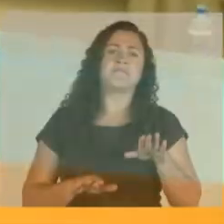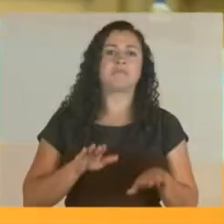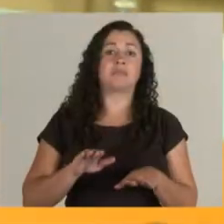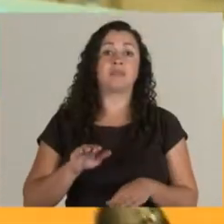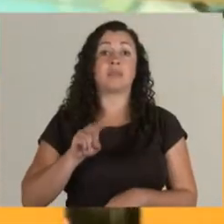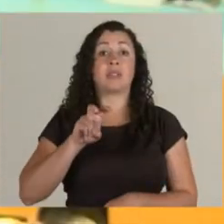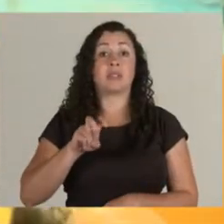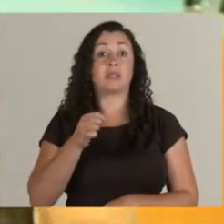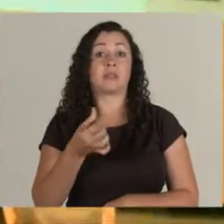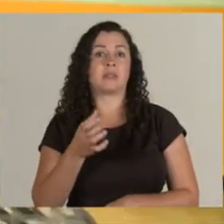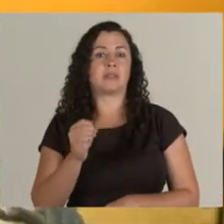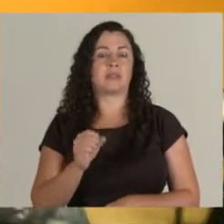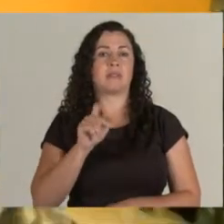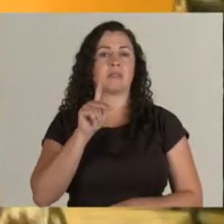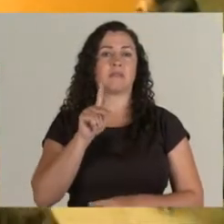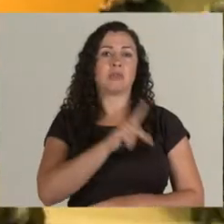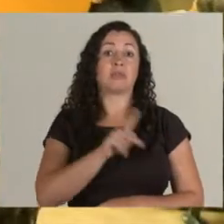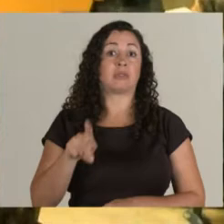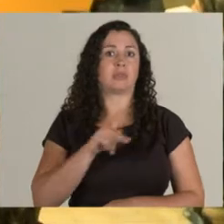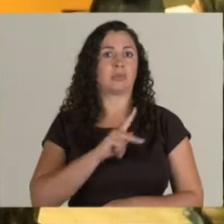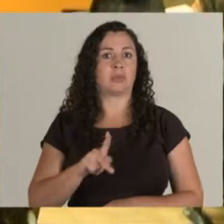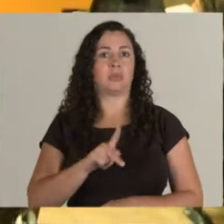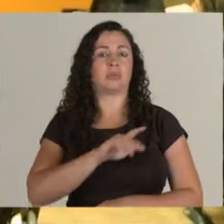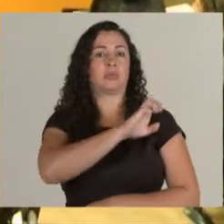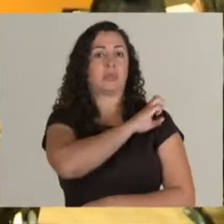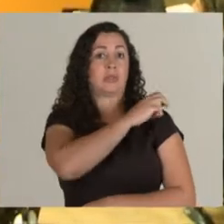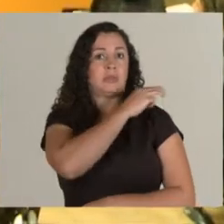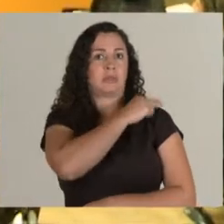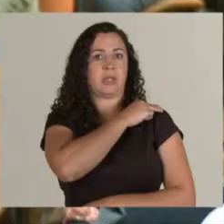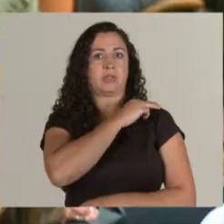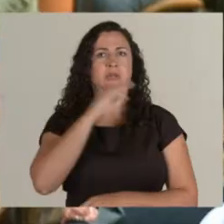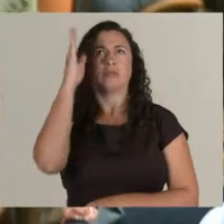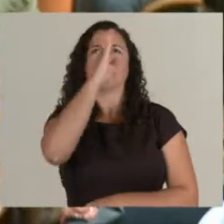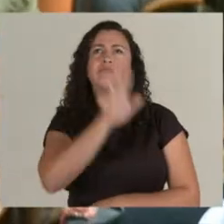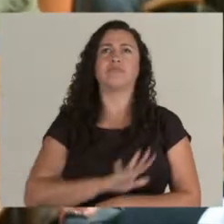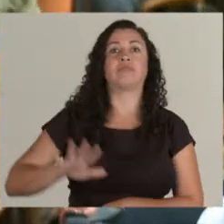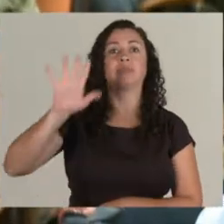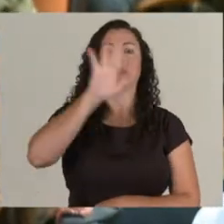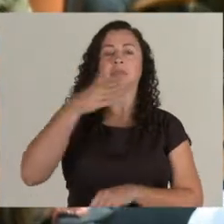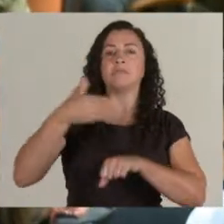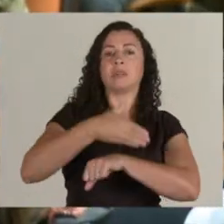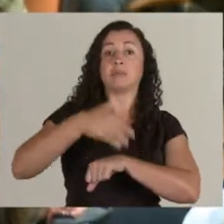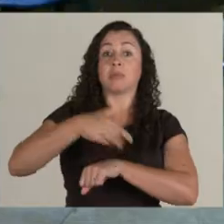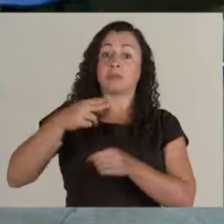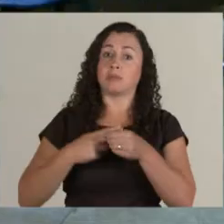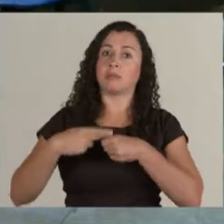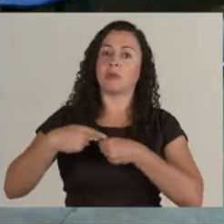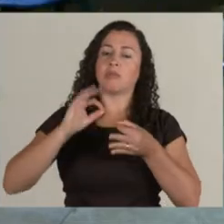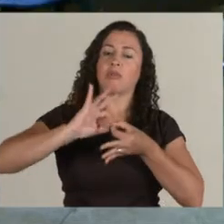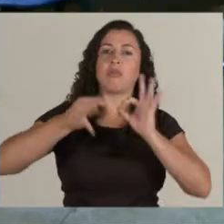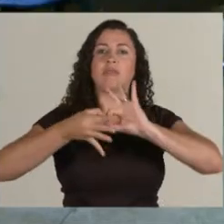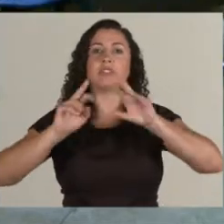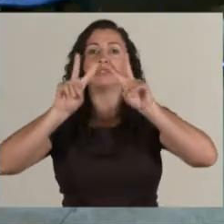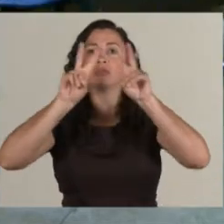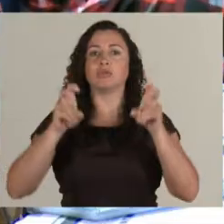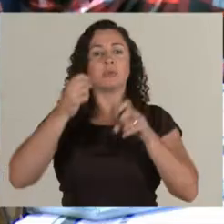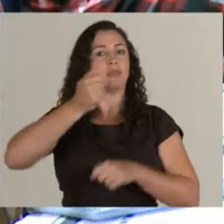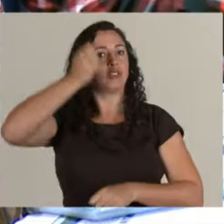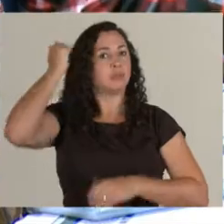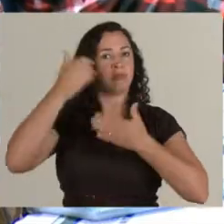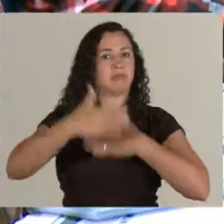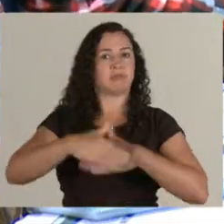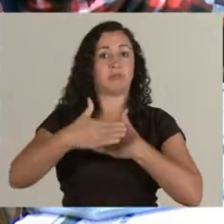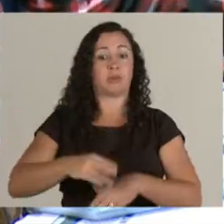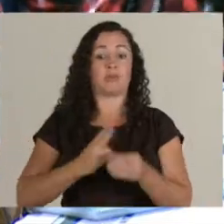Cerca de 560 professores de ensino médio de todo o país participaram de oficina presencial sobre as provas